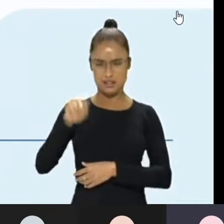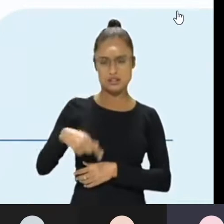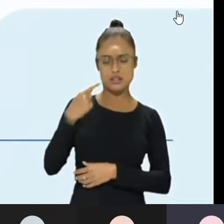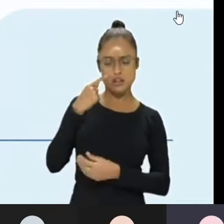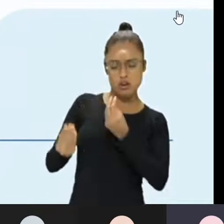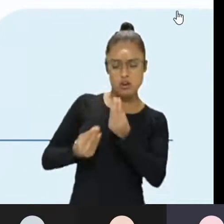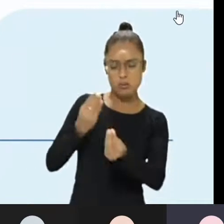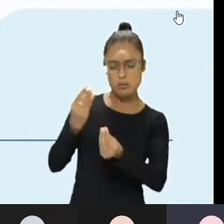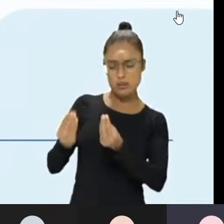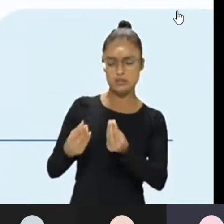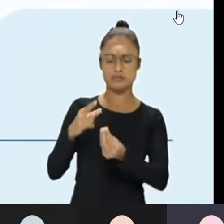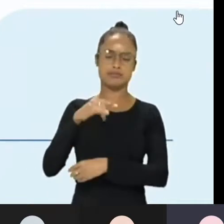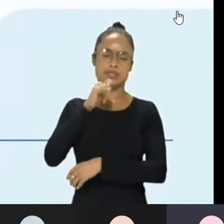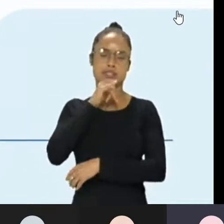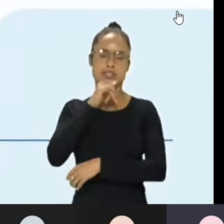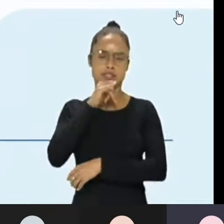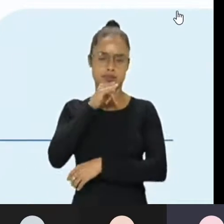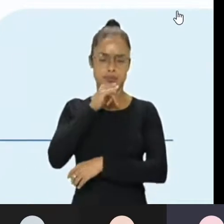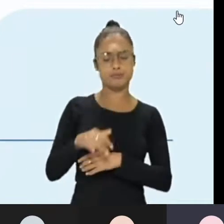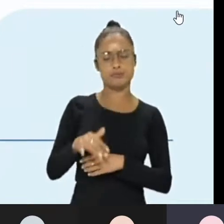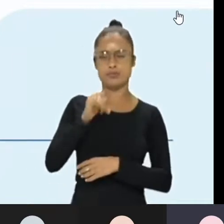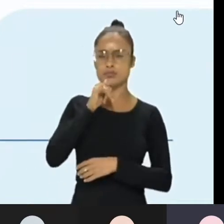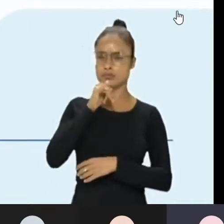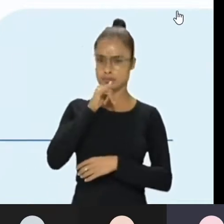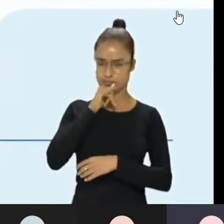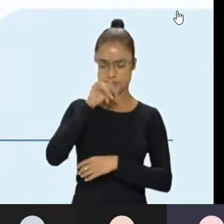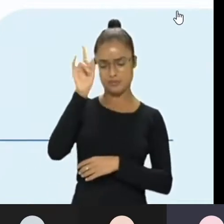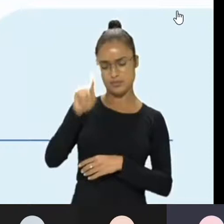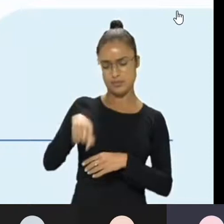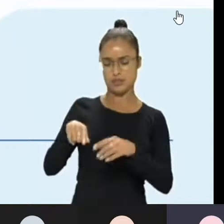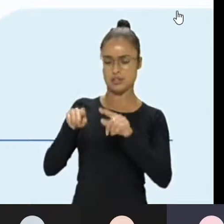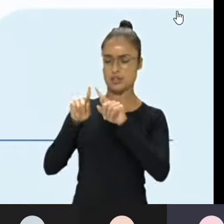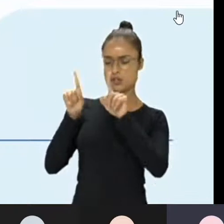Então, qual que é o raciocínio que nós temos que aplicar?